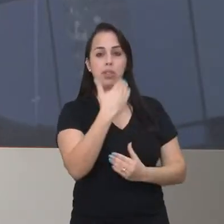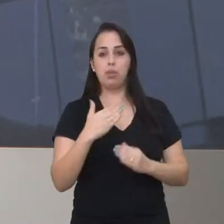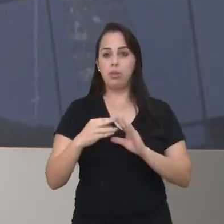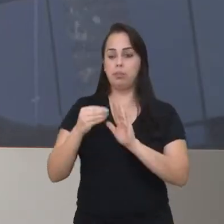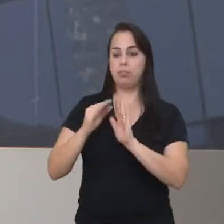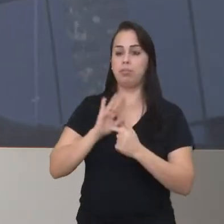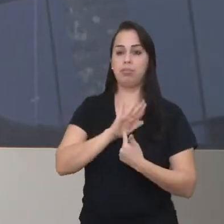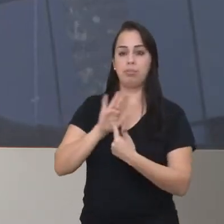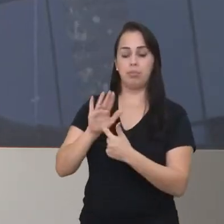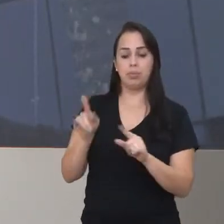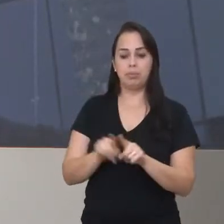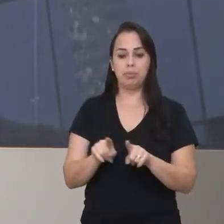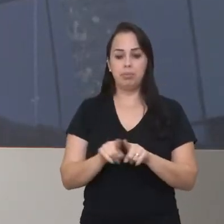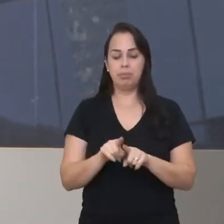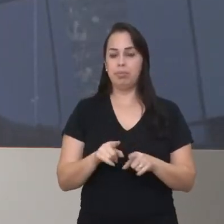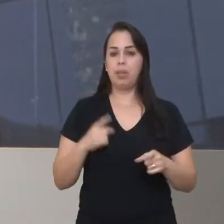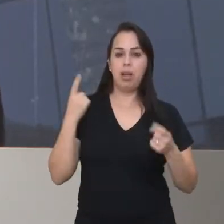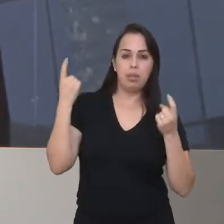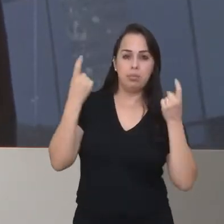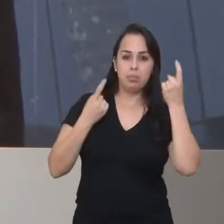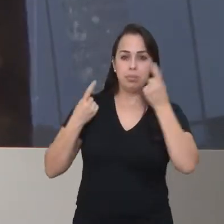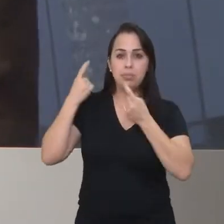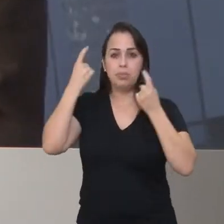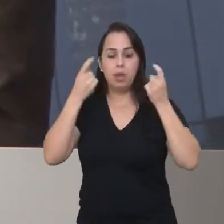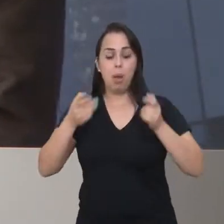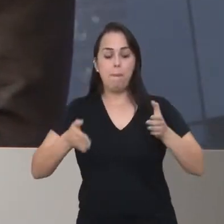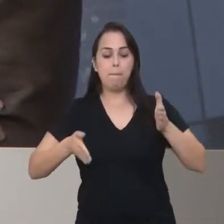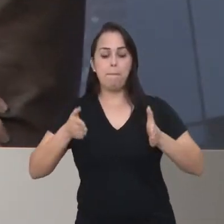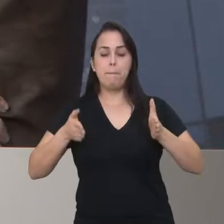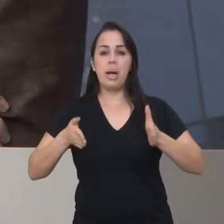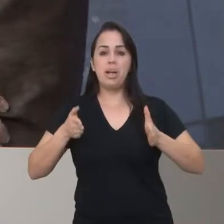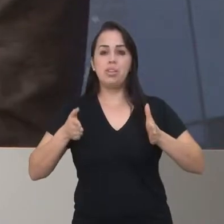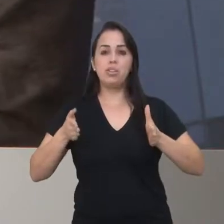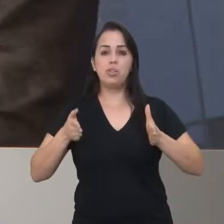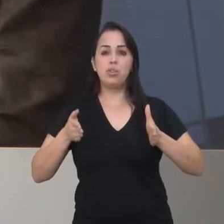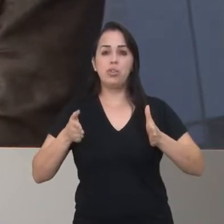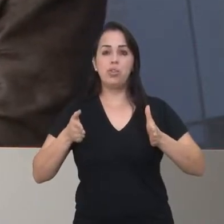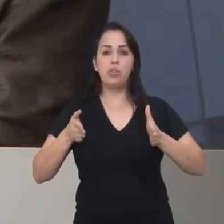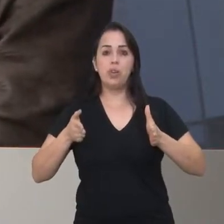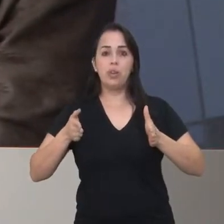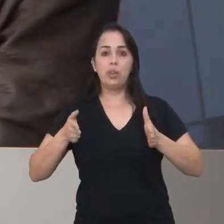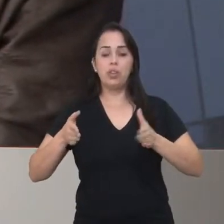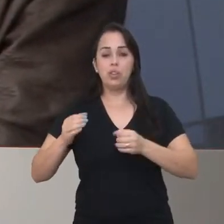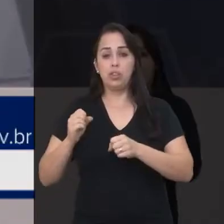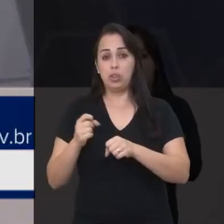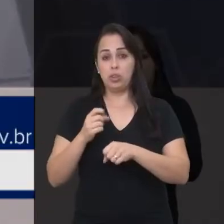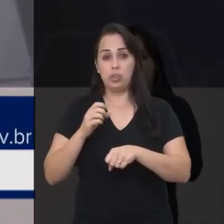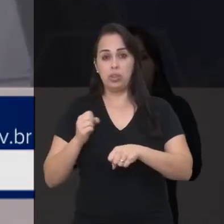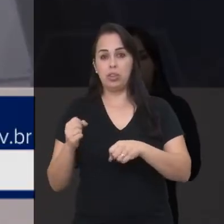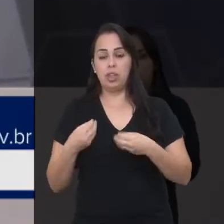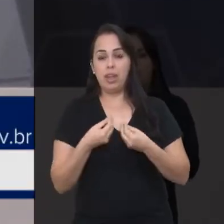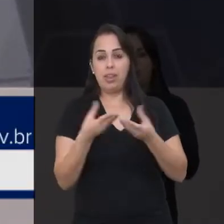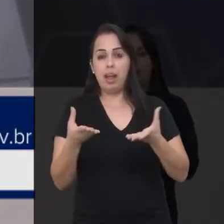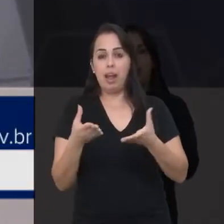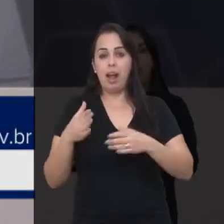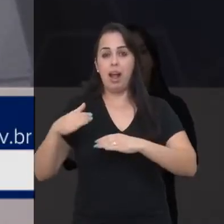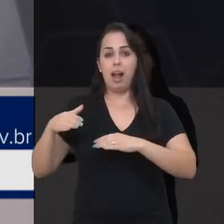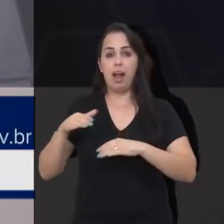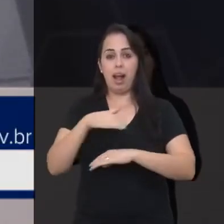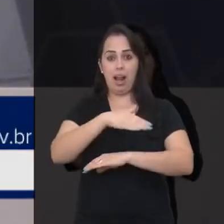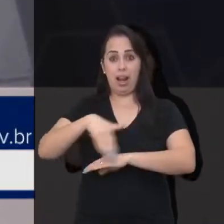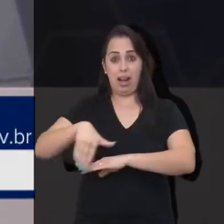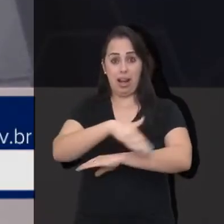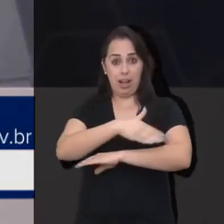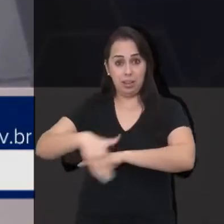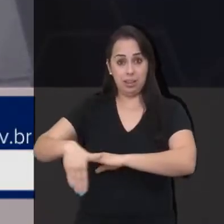Dr. José Cláudio também demonstrou preocupação quanto ao prazo de entrega das obras da linha verde. Já a sustentabilidade foi